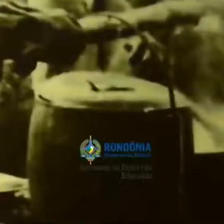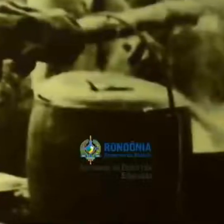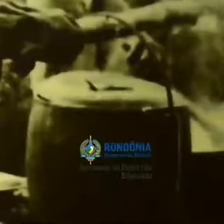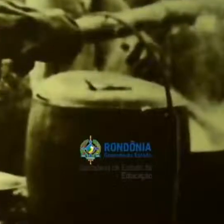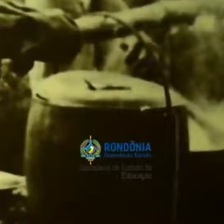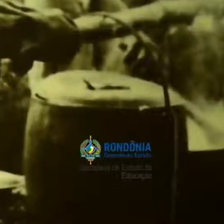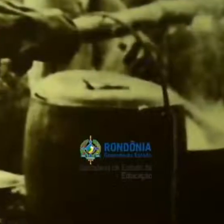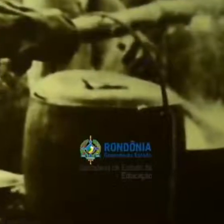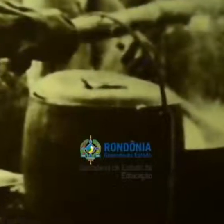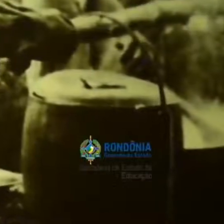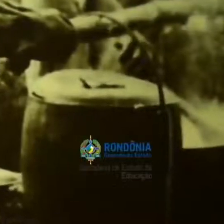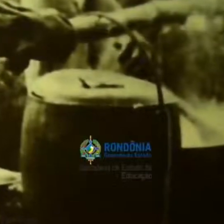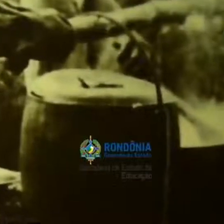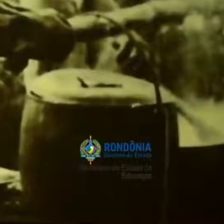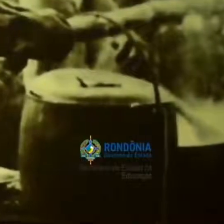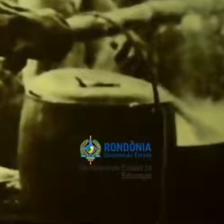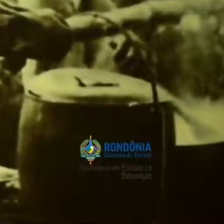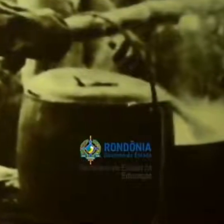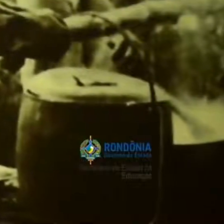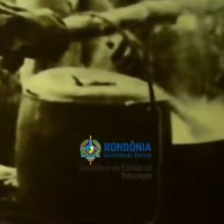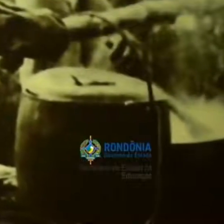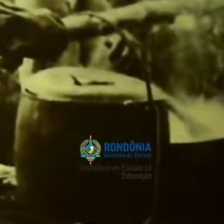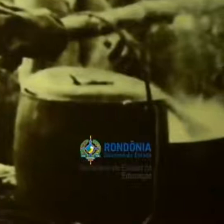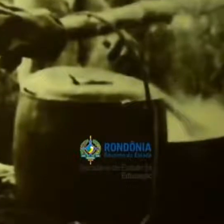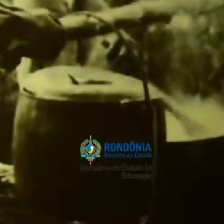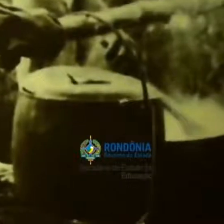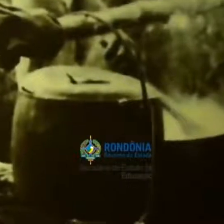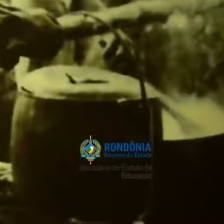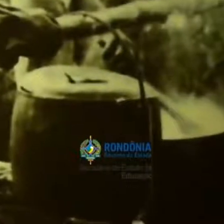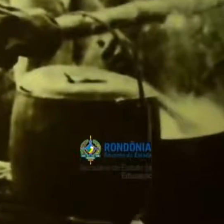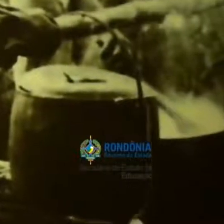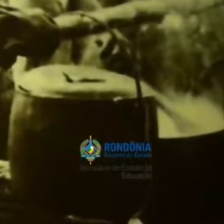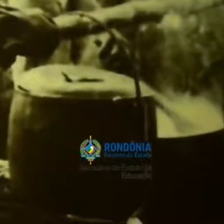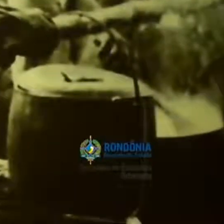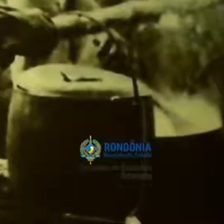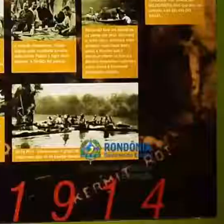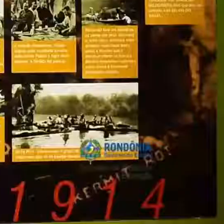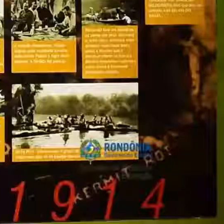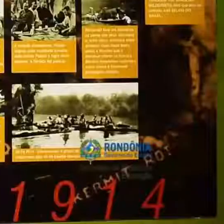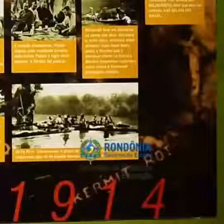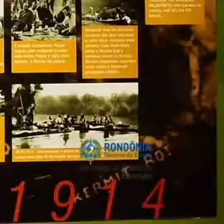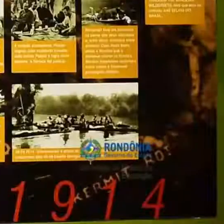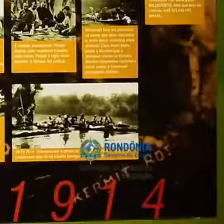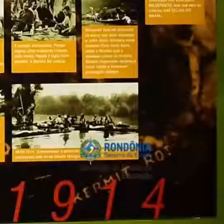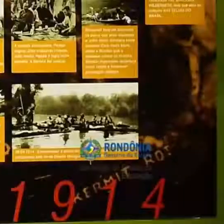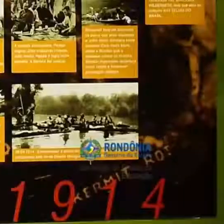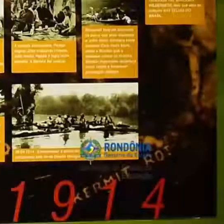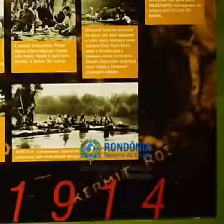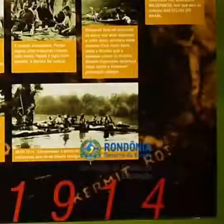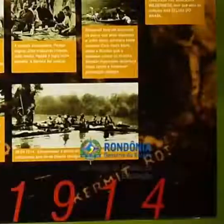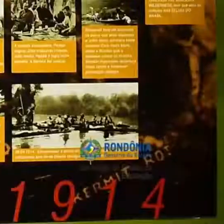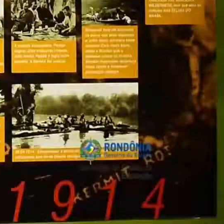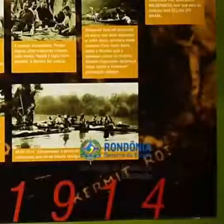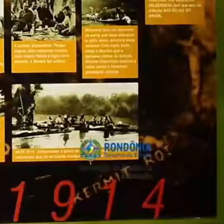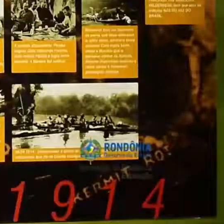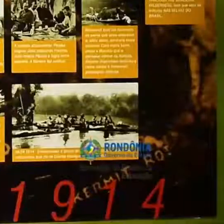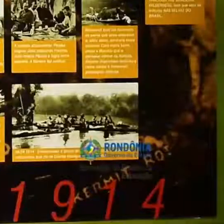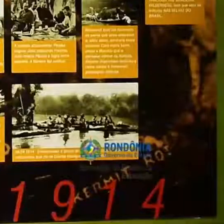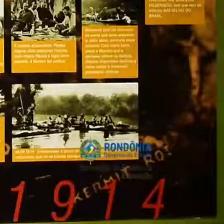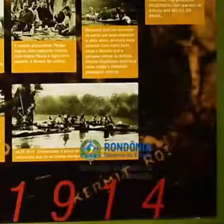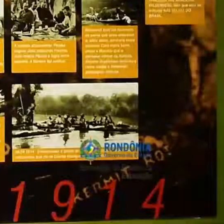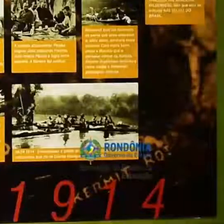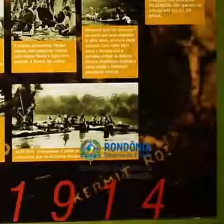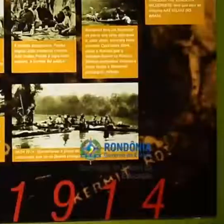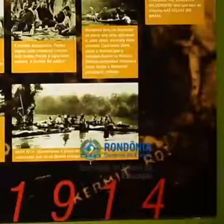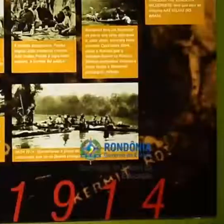ficou conhecida como Roosevelt-Rondon. Essa missão ela tinha como objetivo fazer novas descobertas e